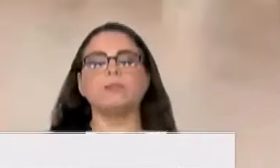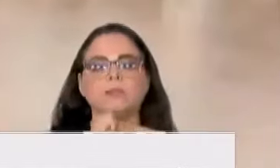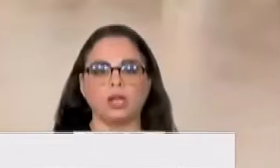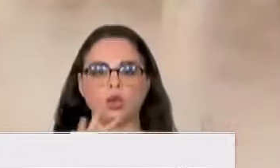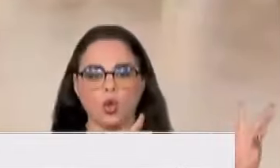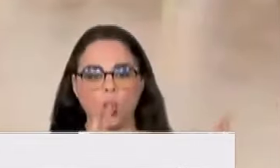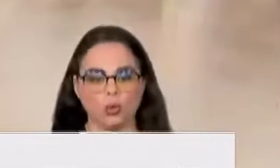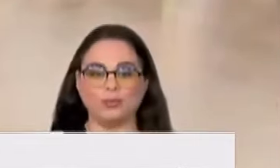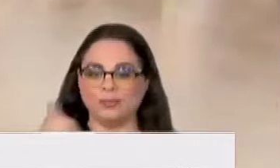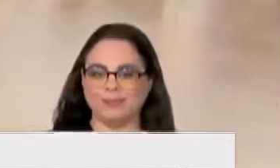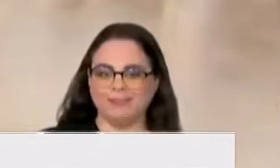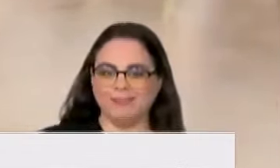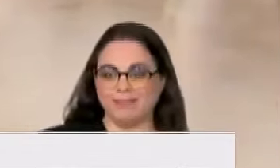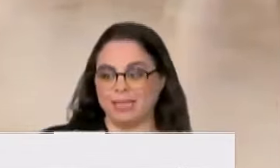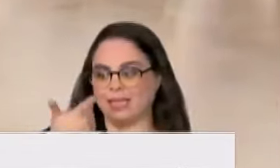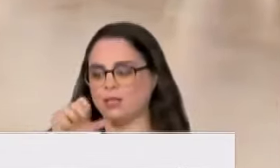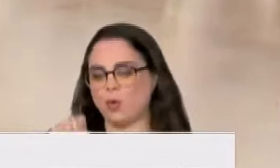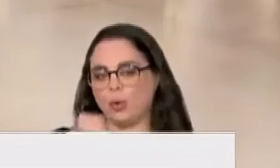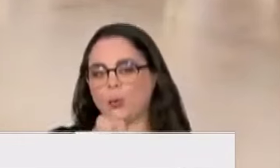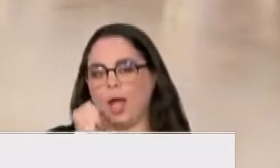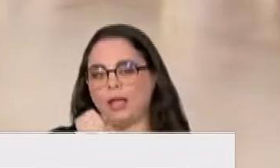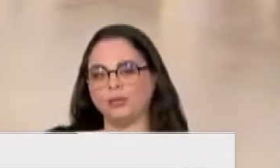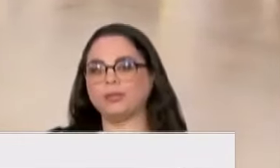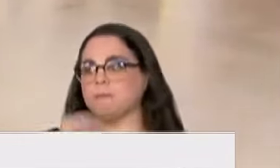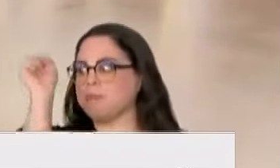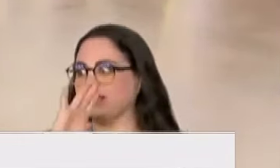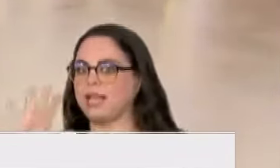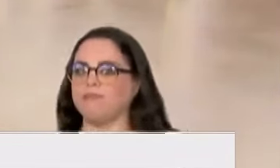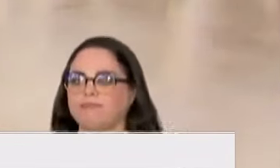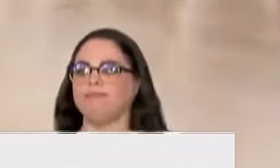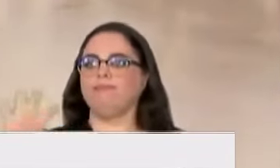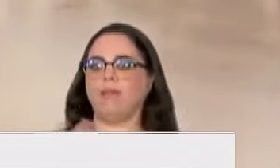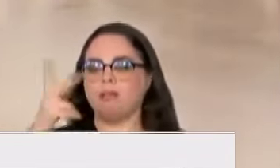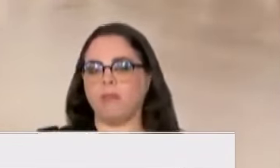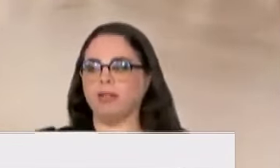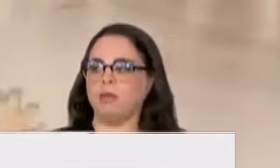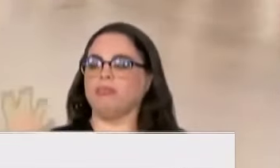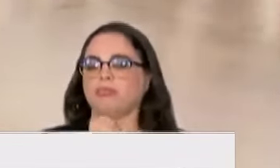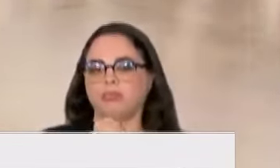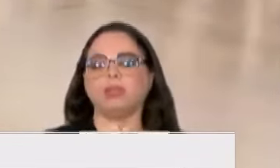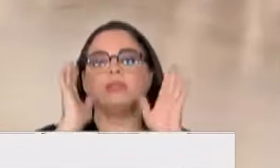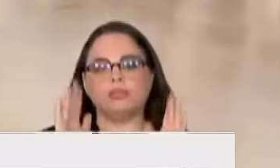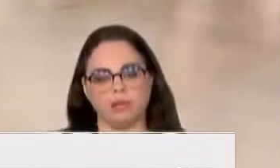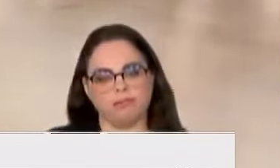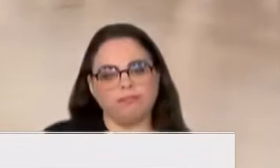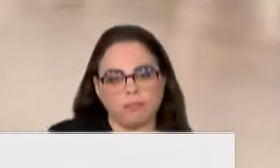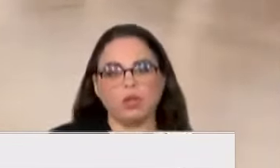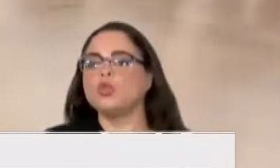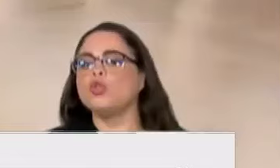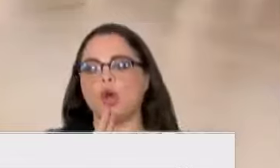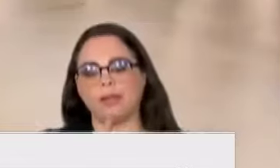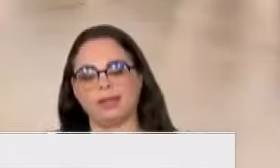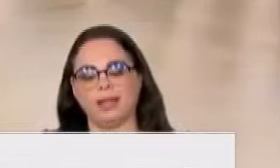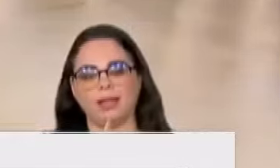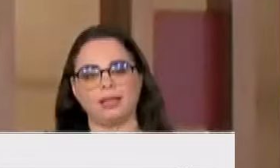de 18 anos, estamos voltando ao Líbano para fazer resgate de brasileiros. Nós já iniciamos essa operação, que nominamos de Raízes do